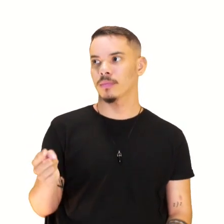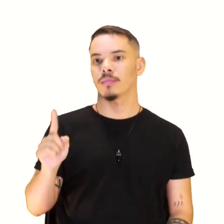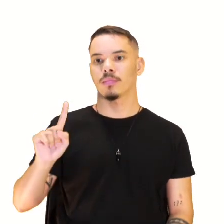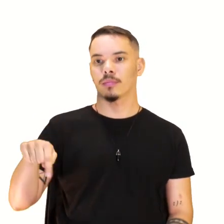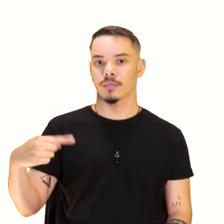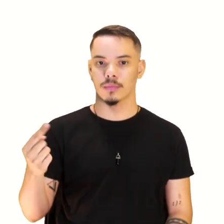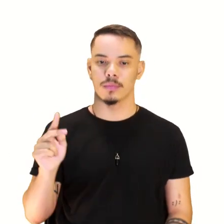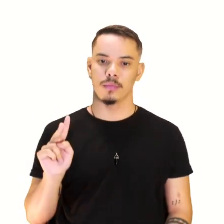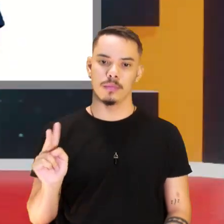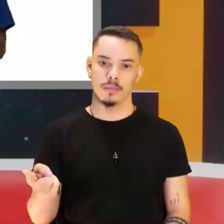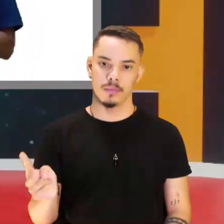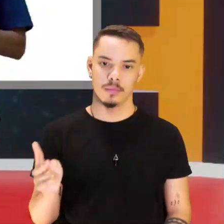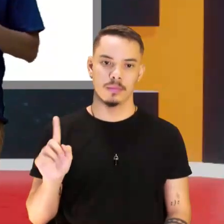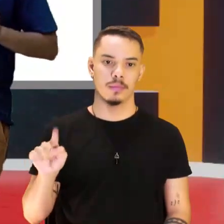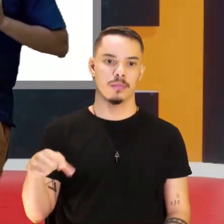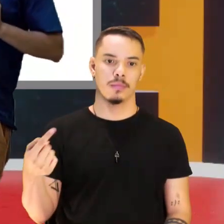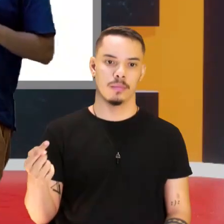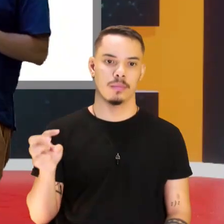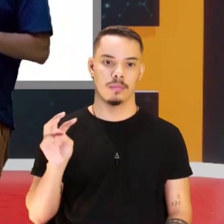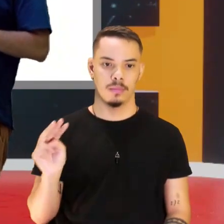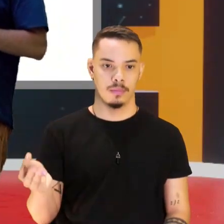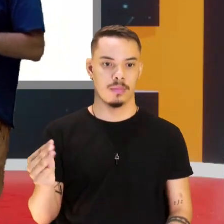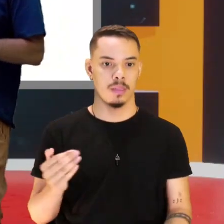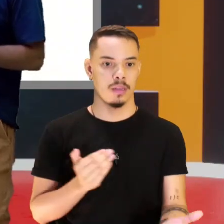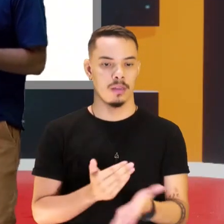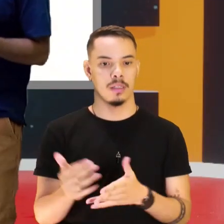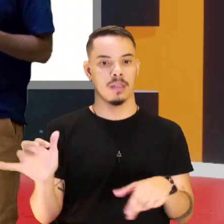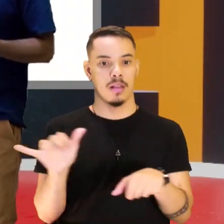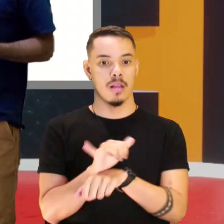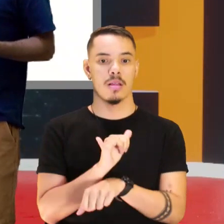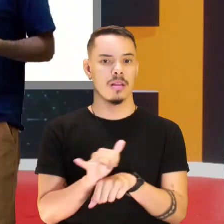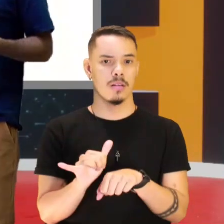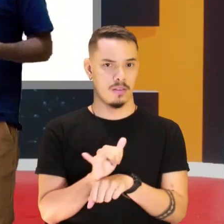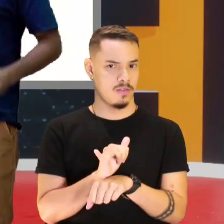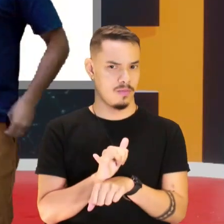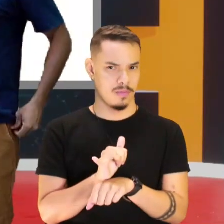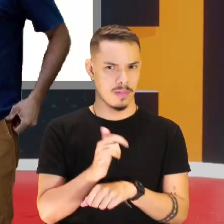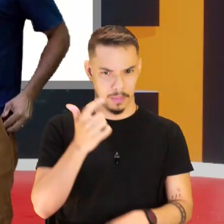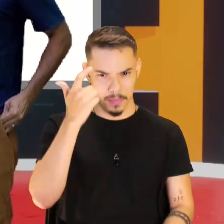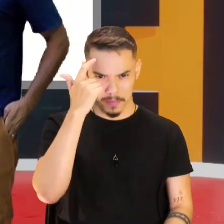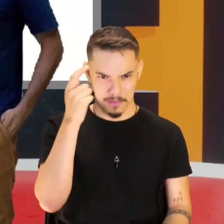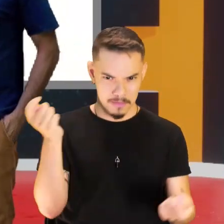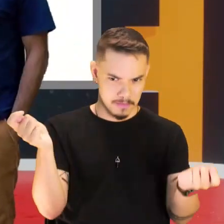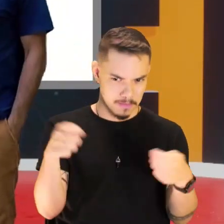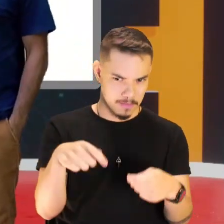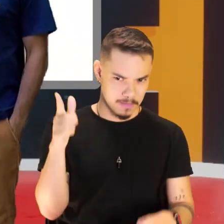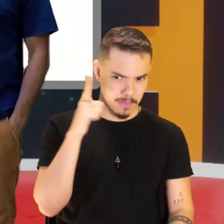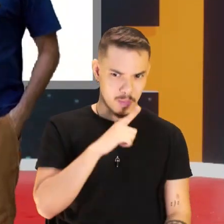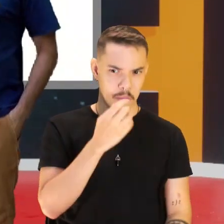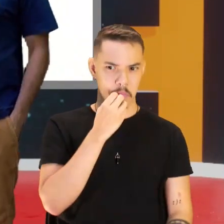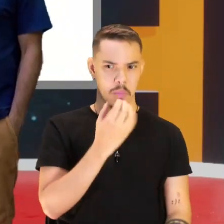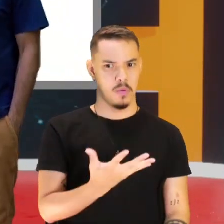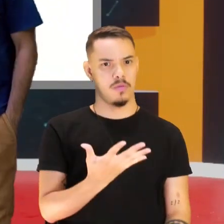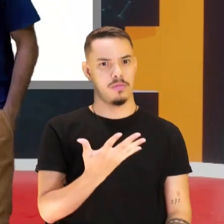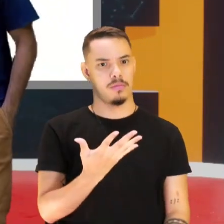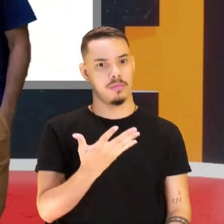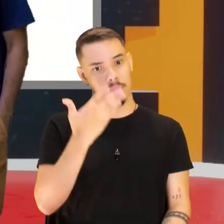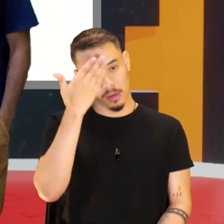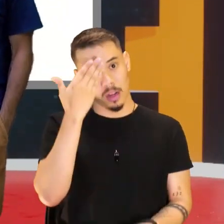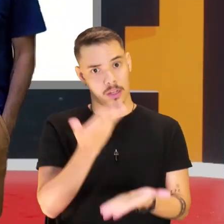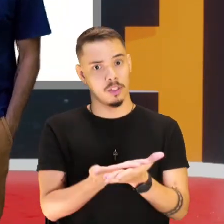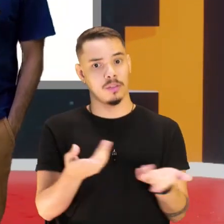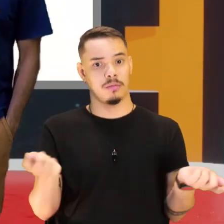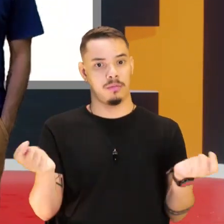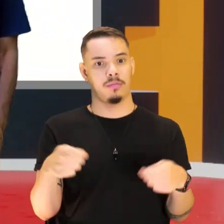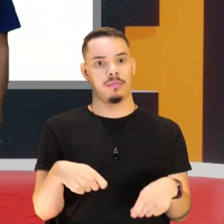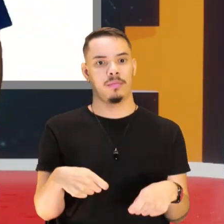R$2, depois R$3. E ele criou essa estratégia. Será que essa estratégia deu bom para ele? Eu acredito que deve dar para juntar uma